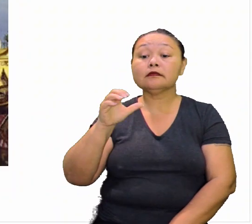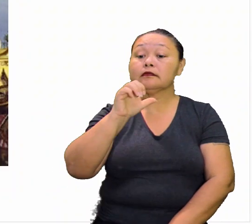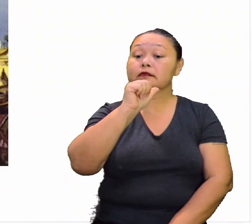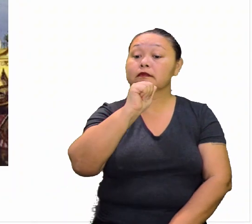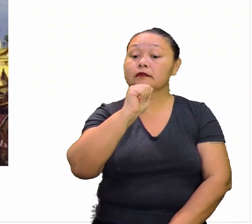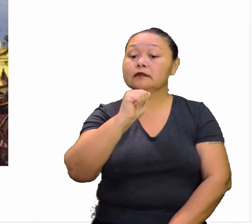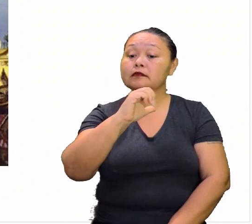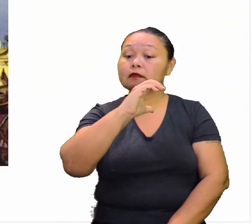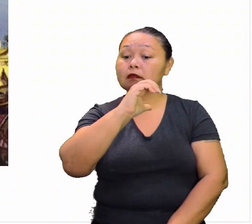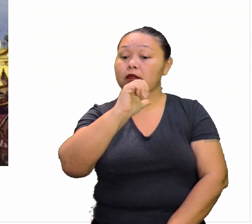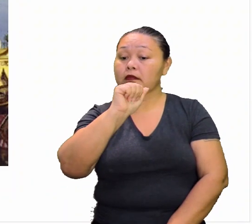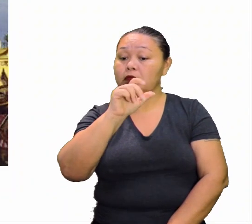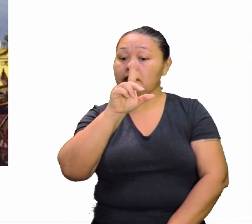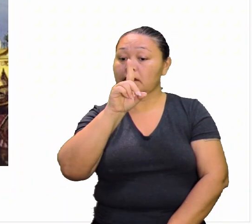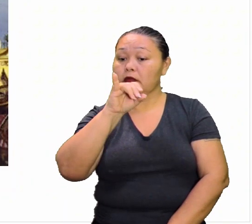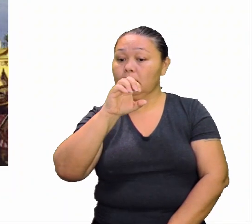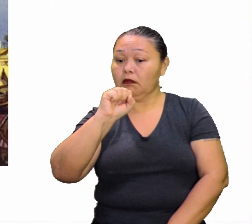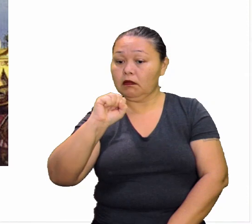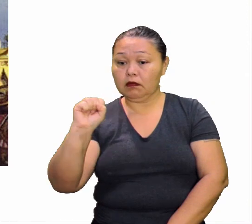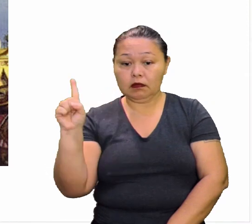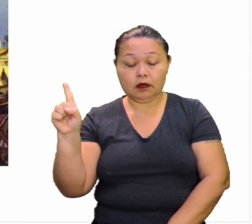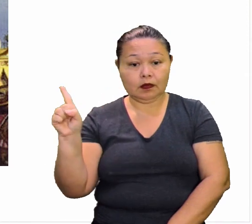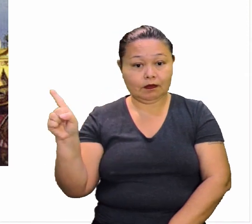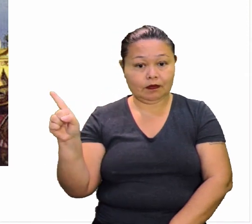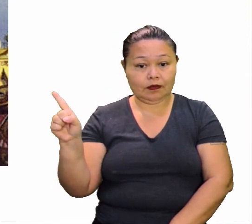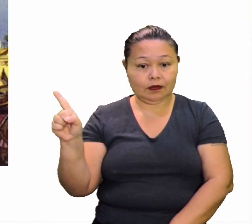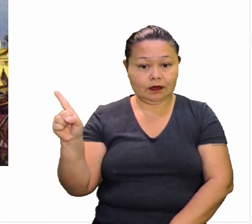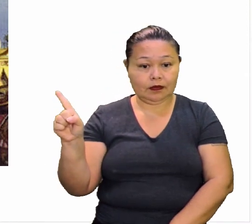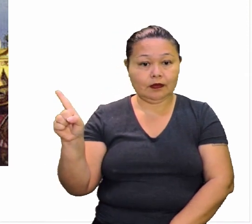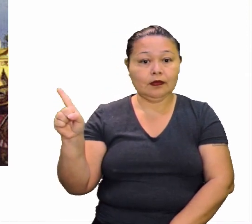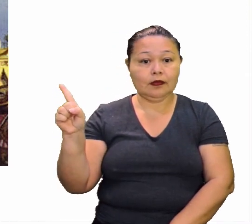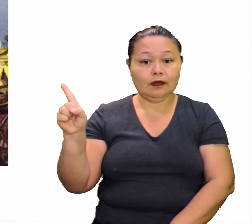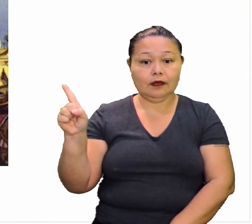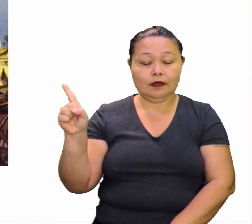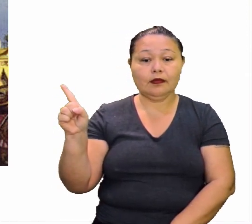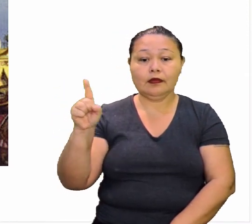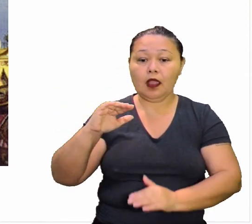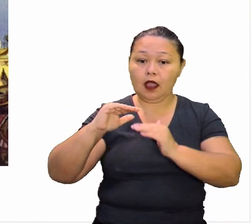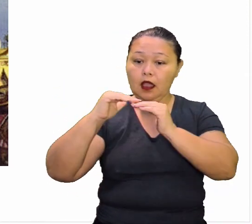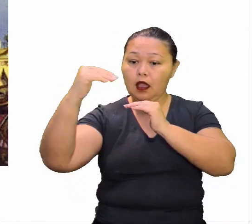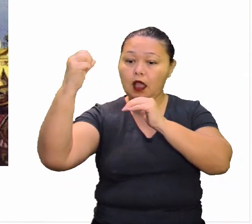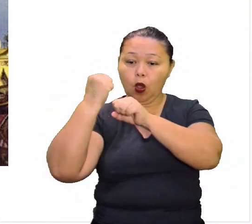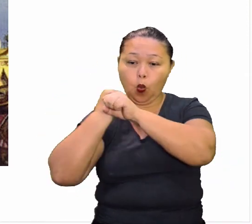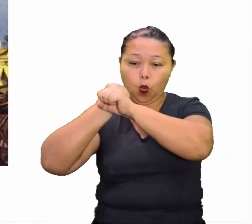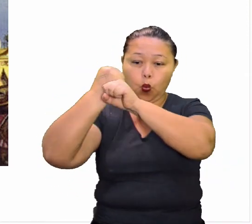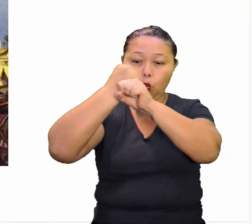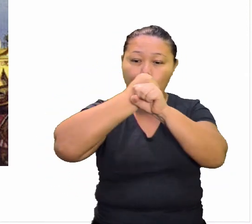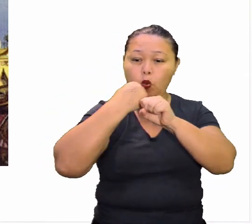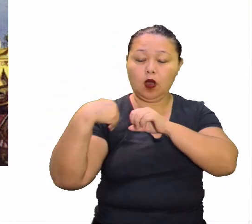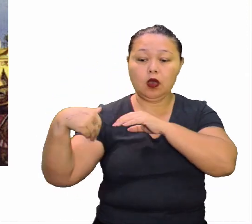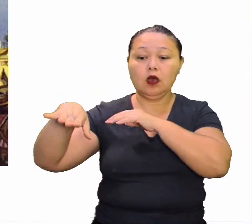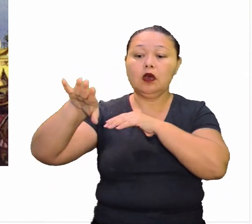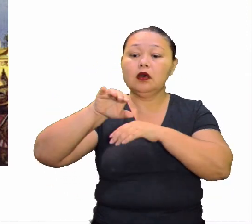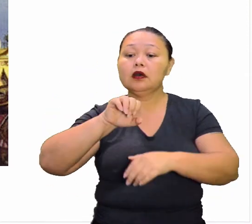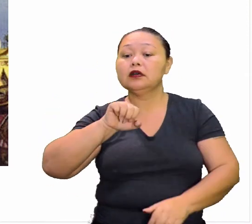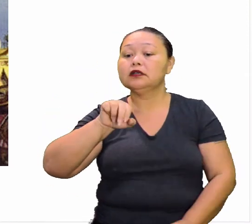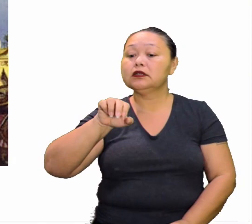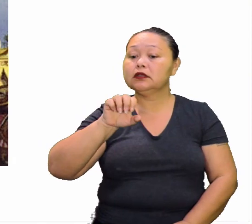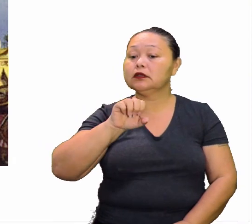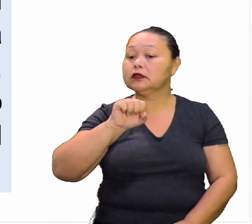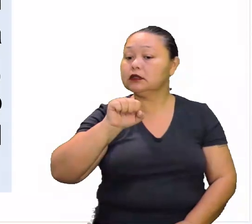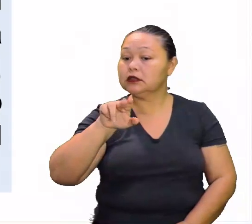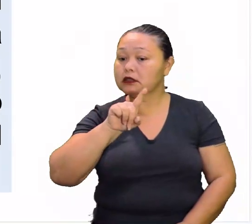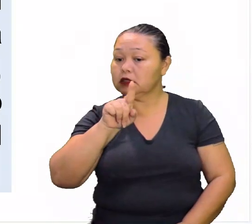os acádios? Veja aí, essa aqui é um zigurate, tá? Essa construção é um zigurate.